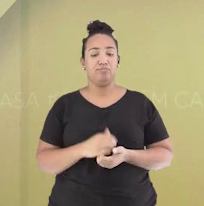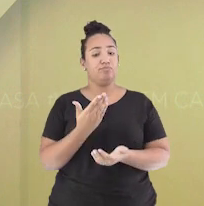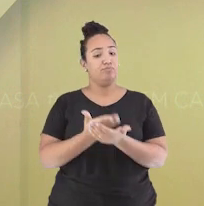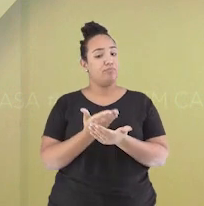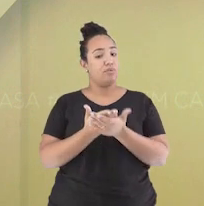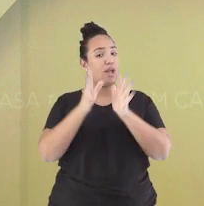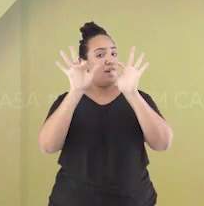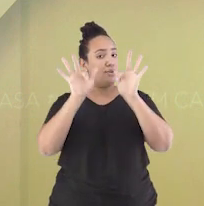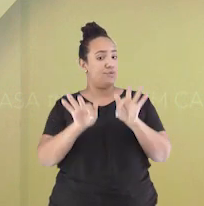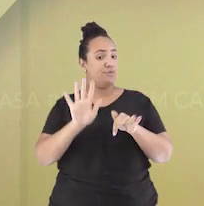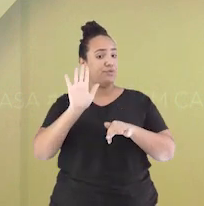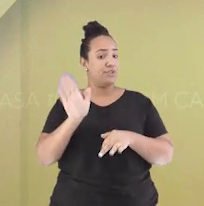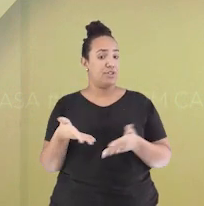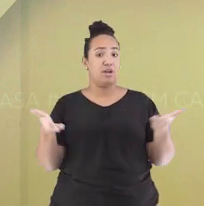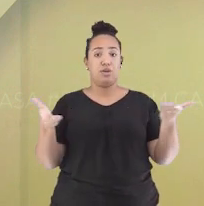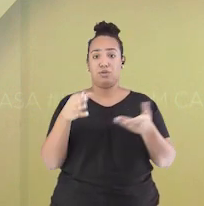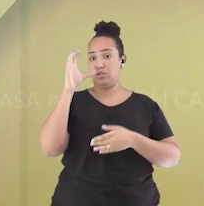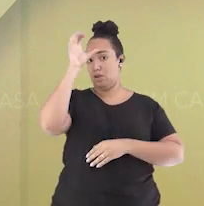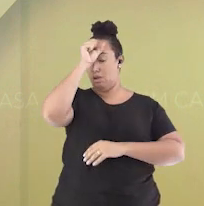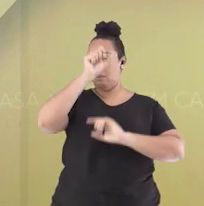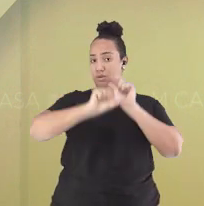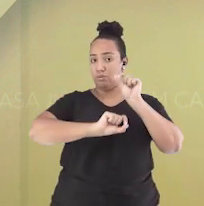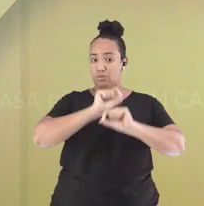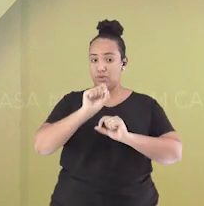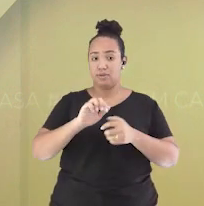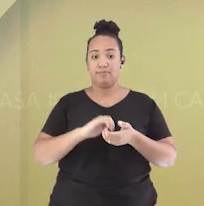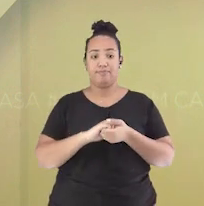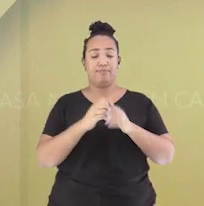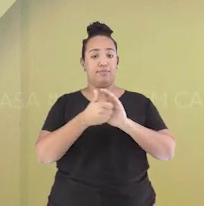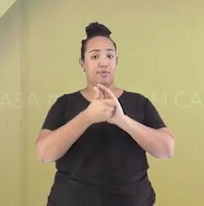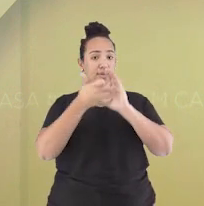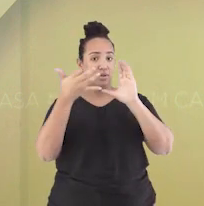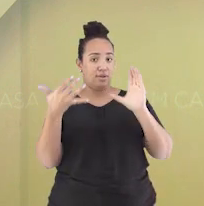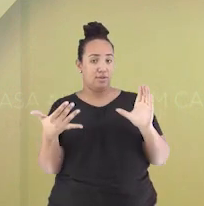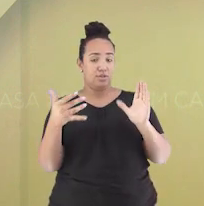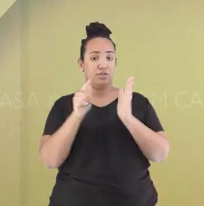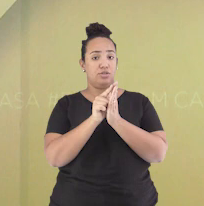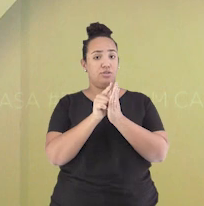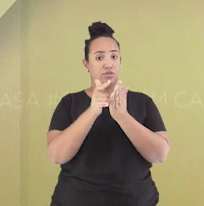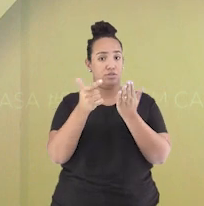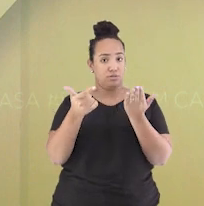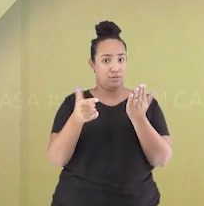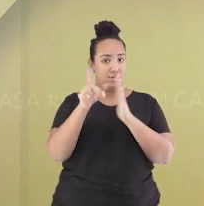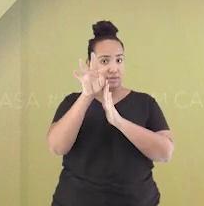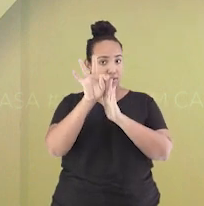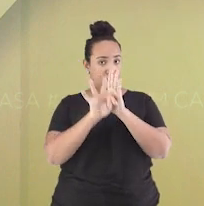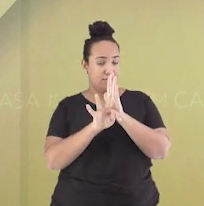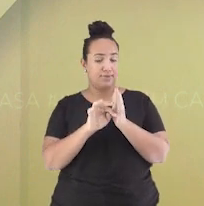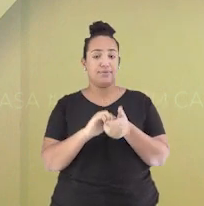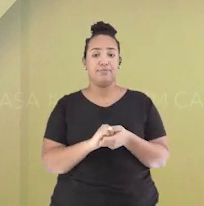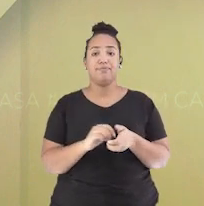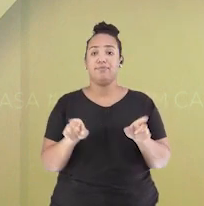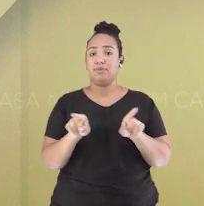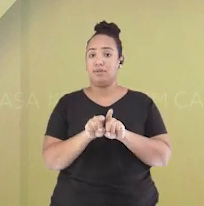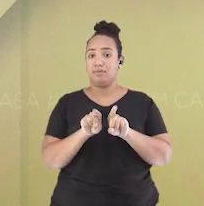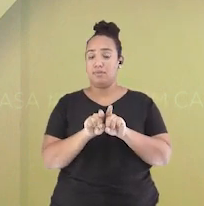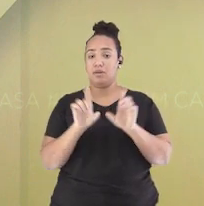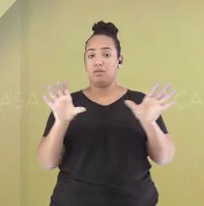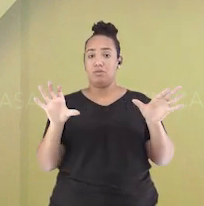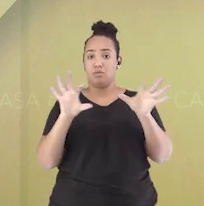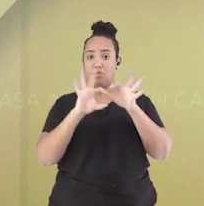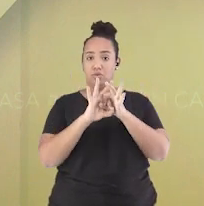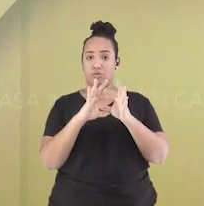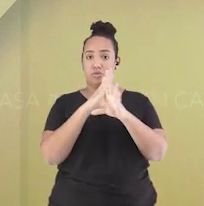A nossa aula está chegando ao fim e hoje aprendemos as características gerais dos textos jornalísticos, as conexões, isto é,